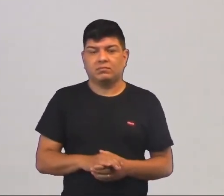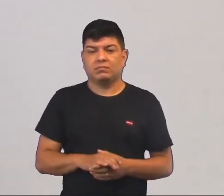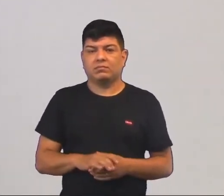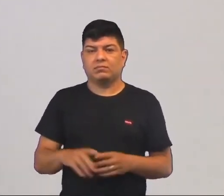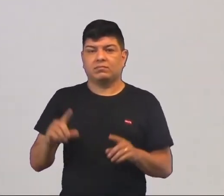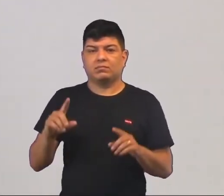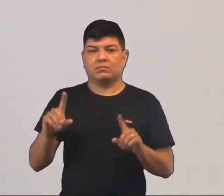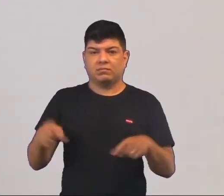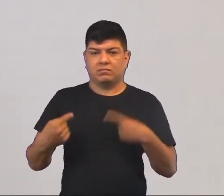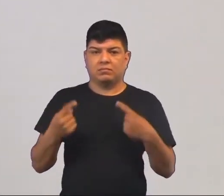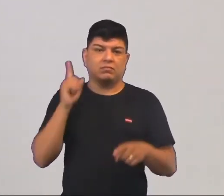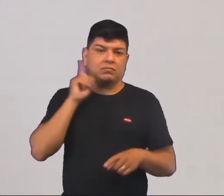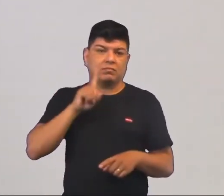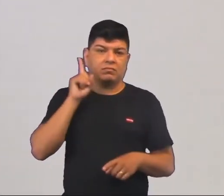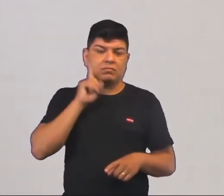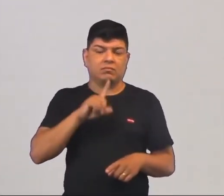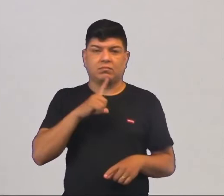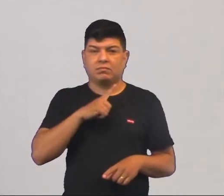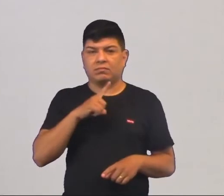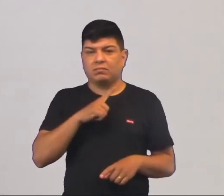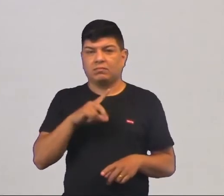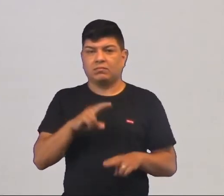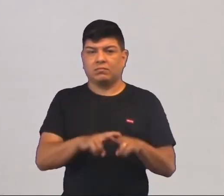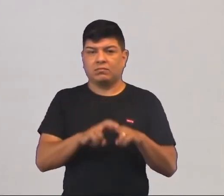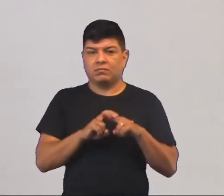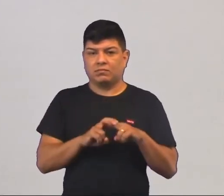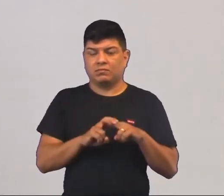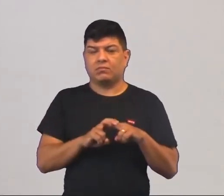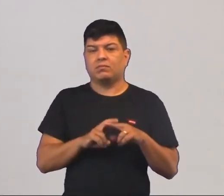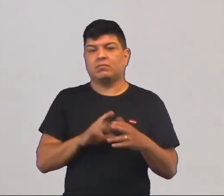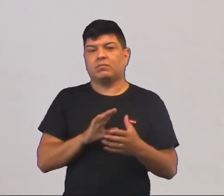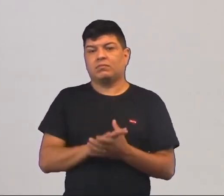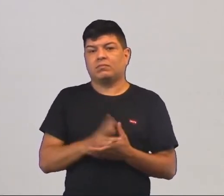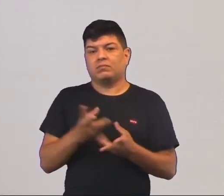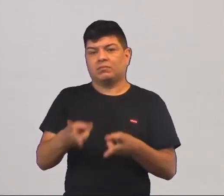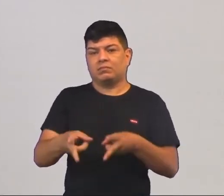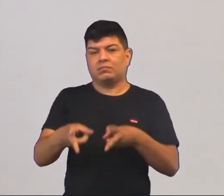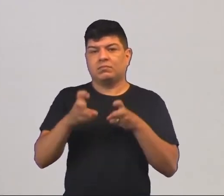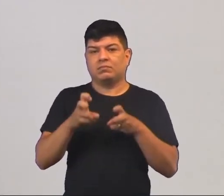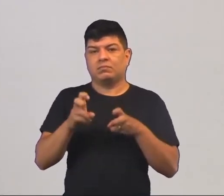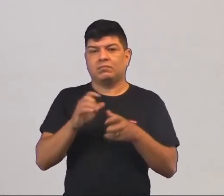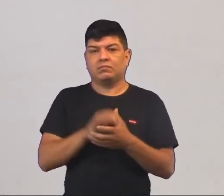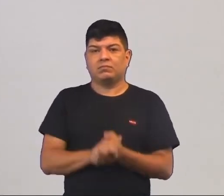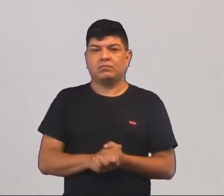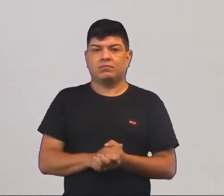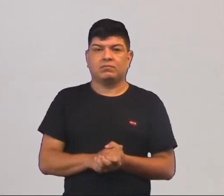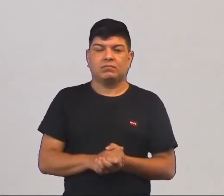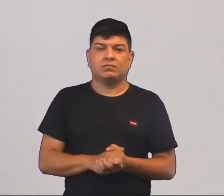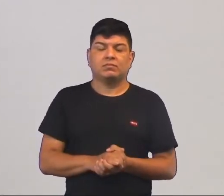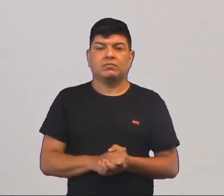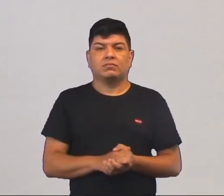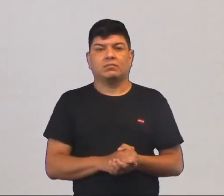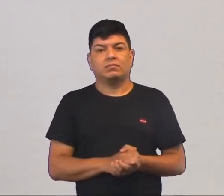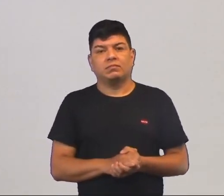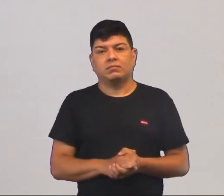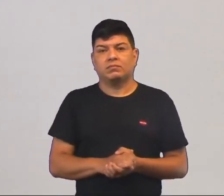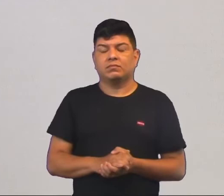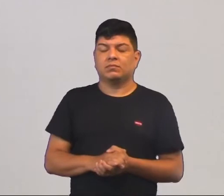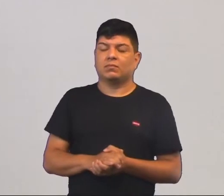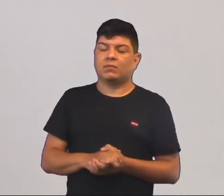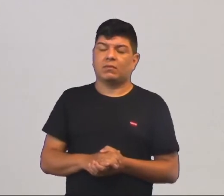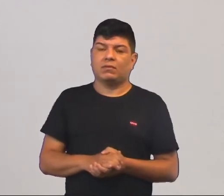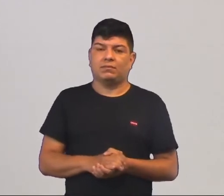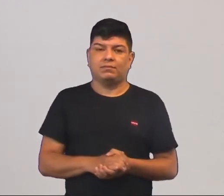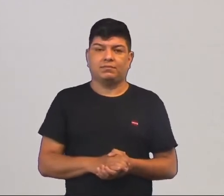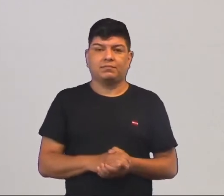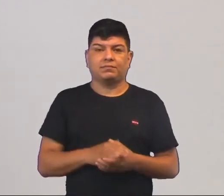pressão internacional dos Estados Unidos. Então, a gente percebe que essa